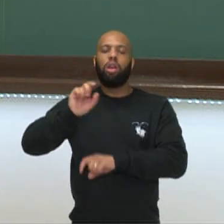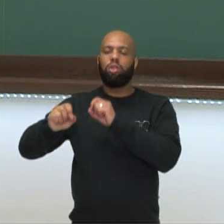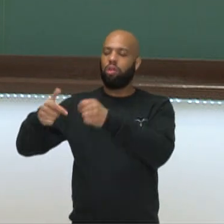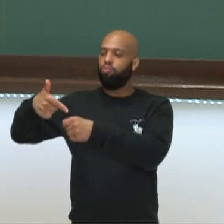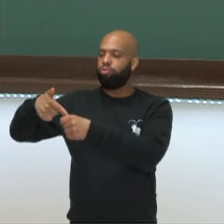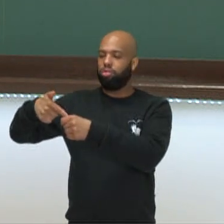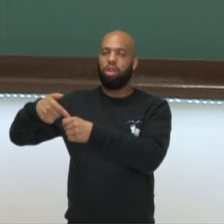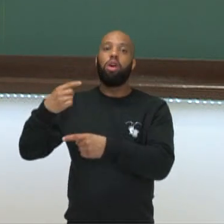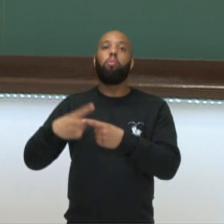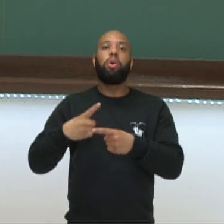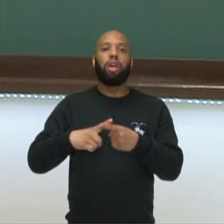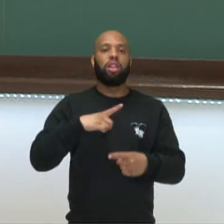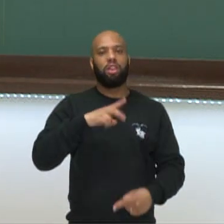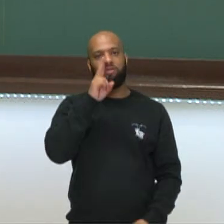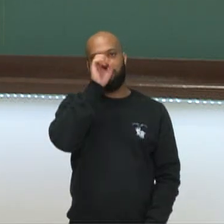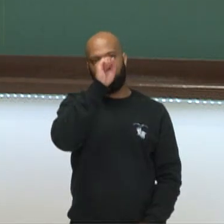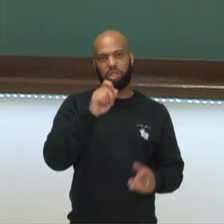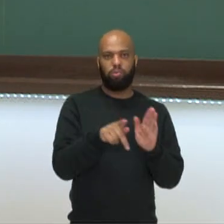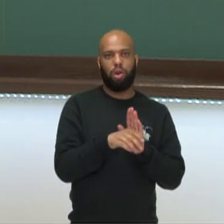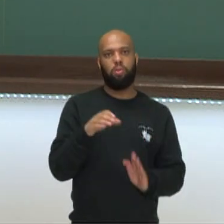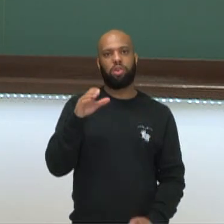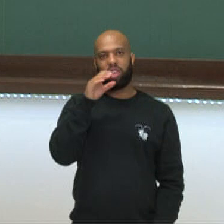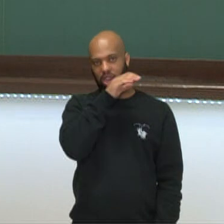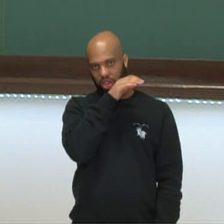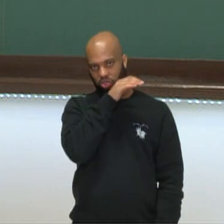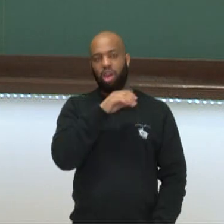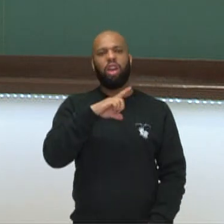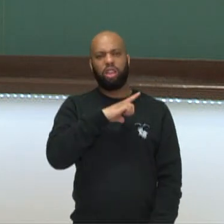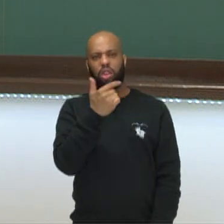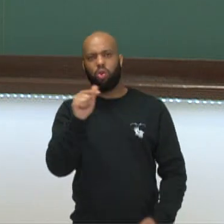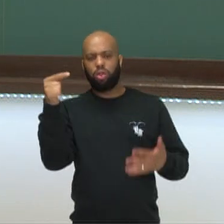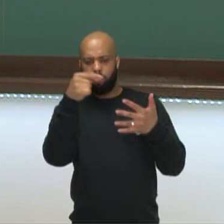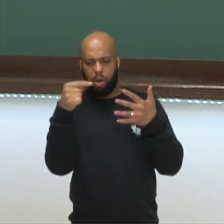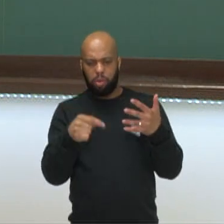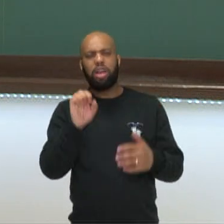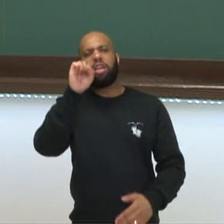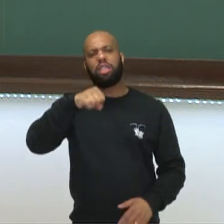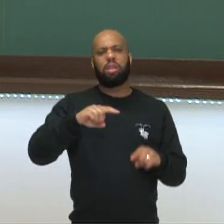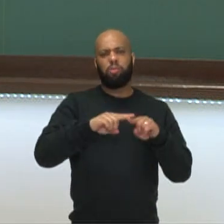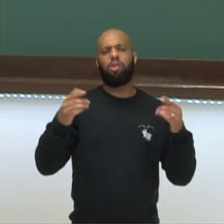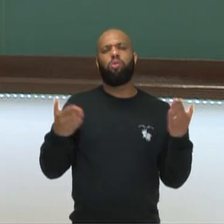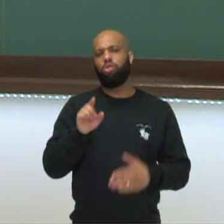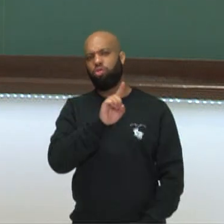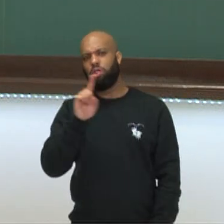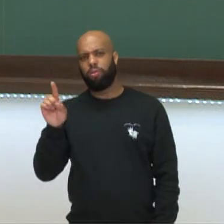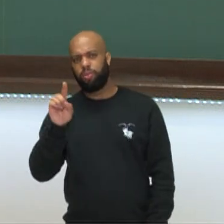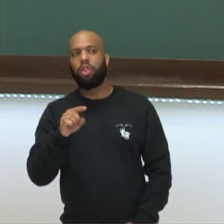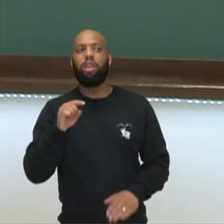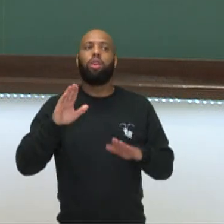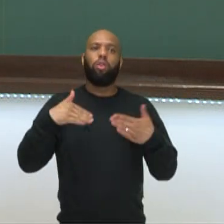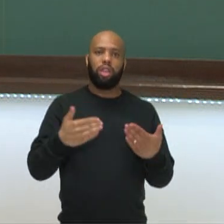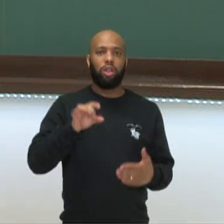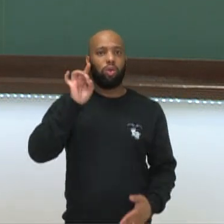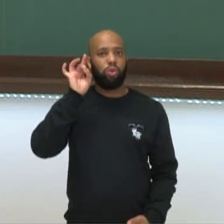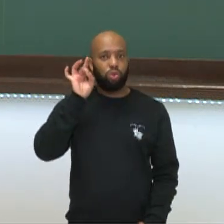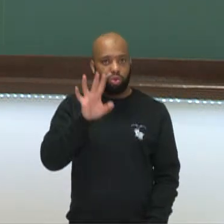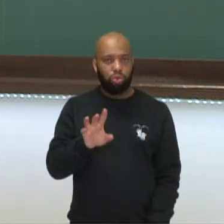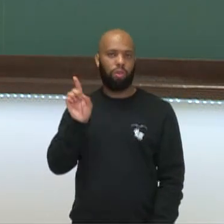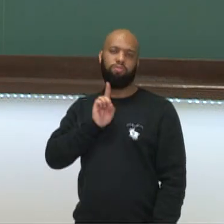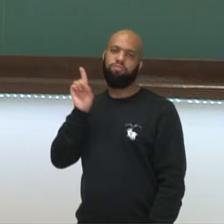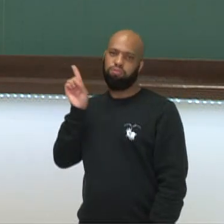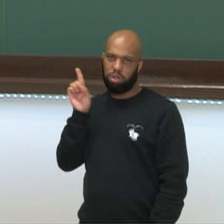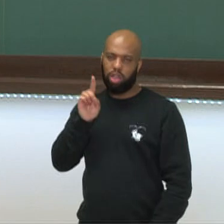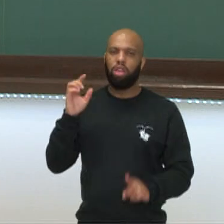Tá, tem outros fatores? Tem, mas nós não levamos em consideração esses outros fatores. Sim, então apenas